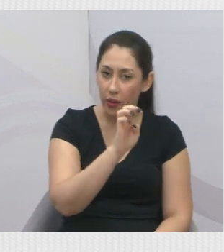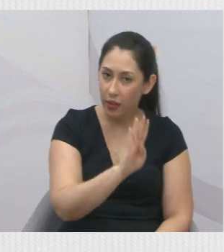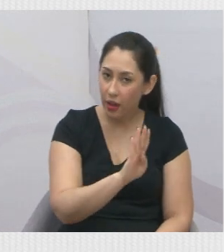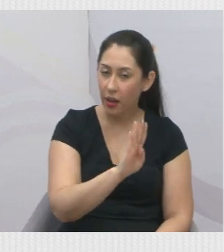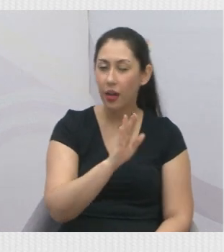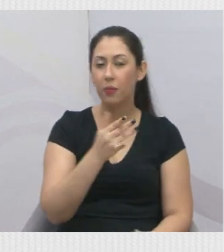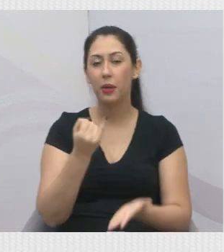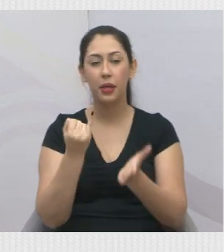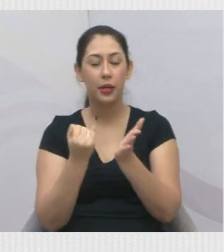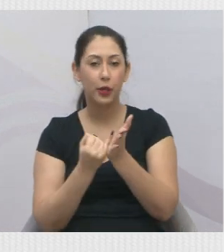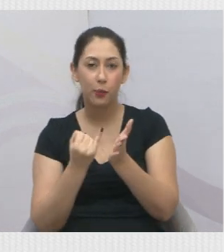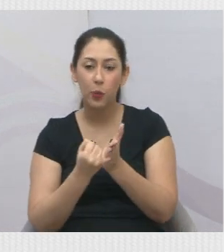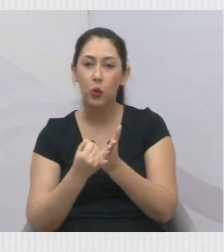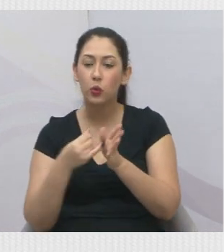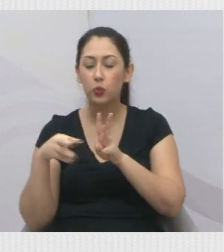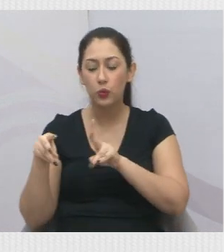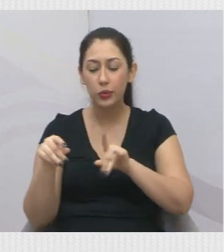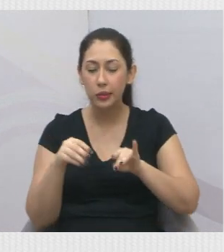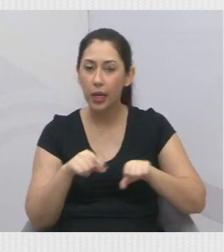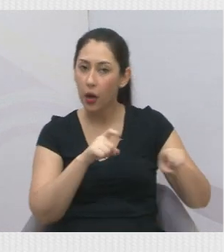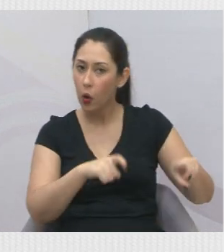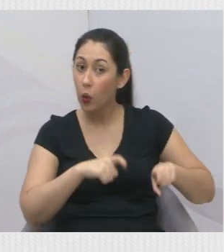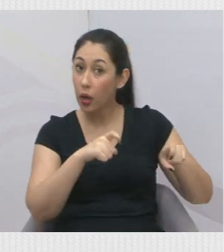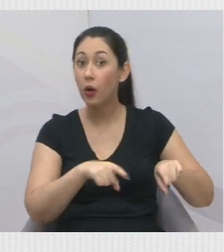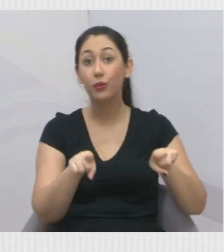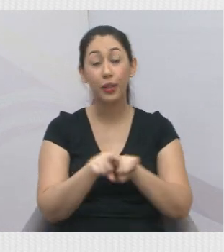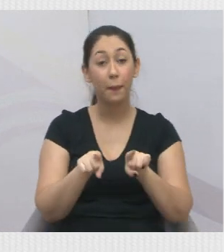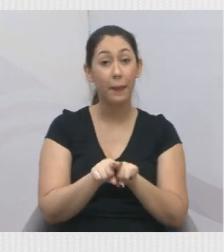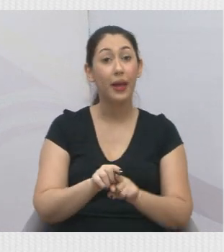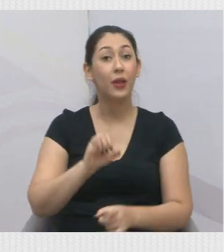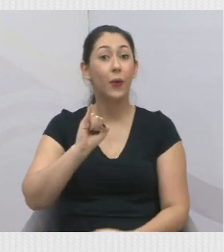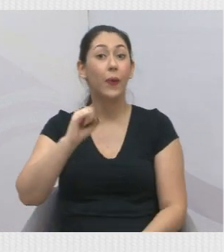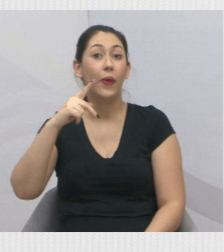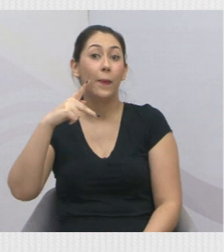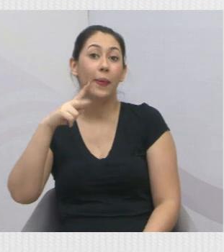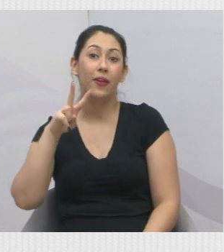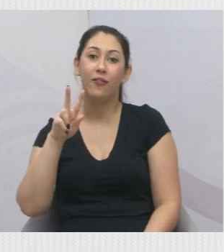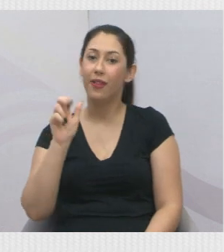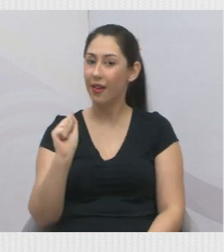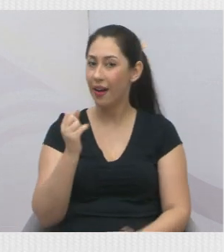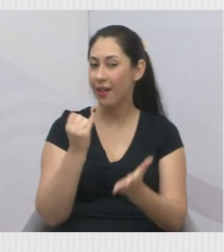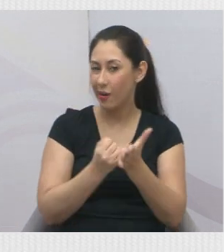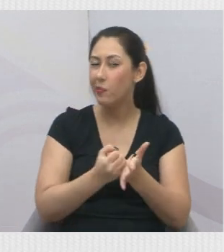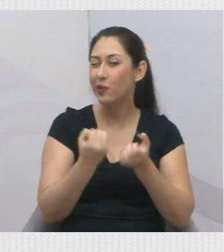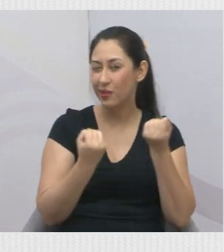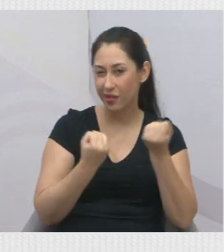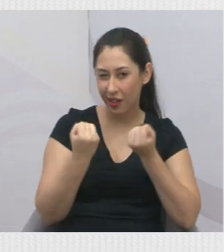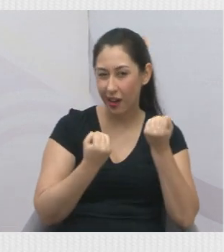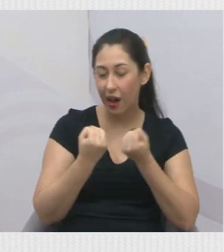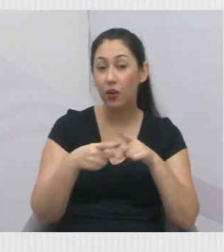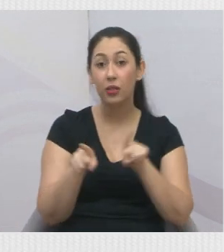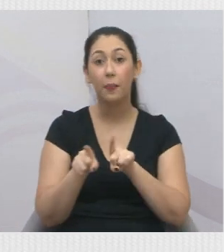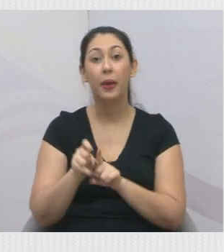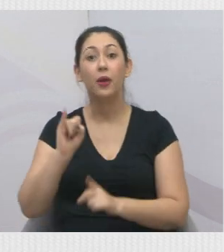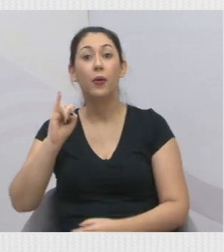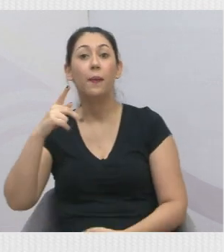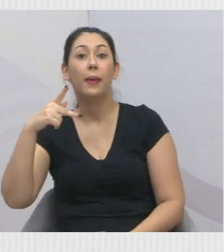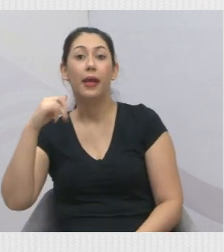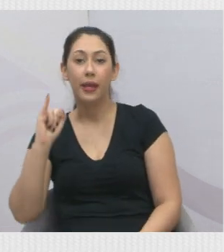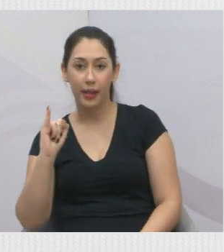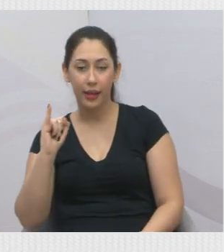do Imposto Territorial Rural, IPVA, que é Imposto Predial sobre Veículos de Circulação, IPI, que é